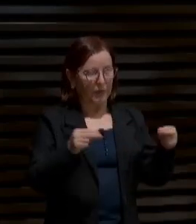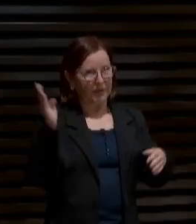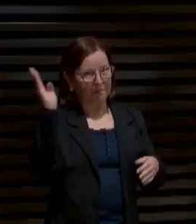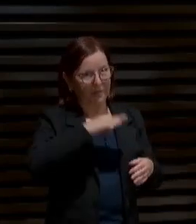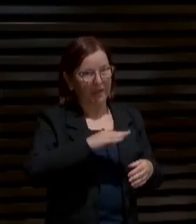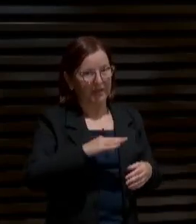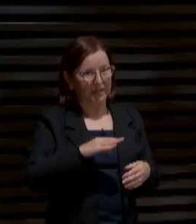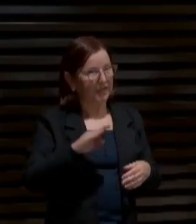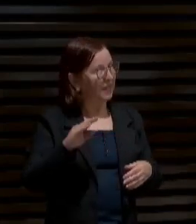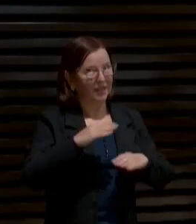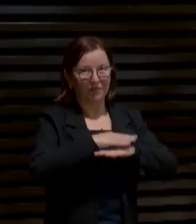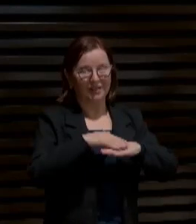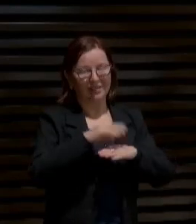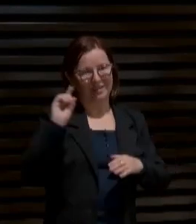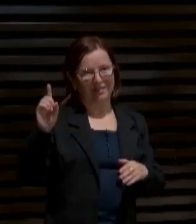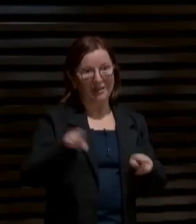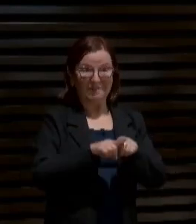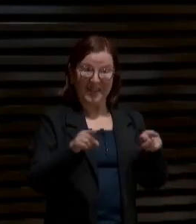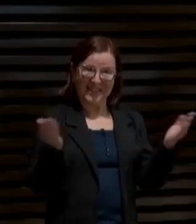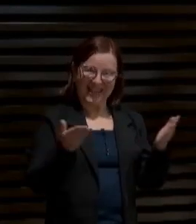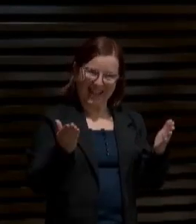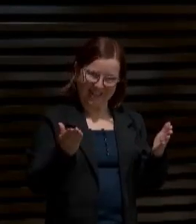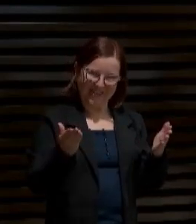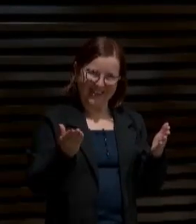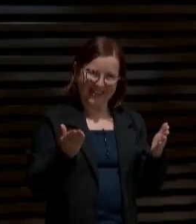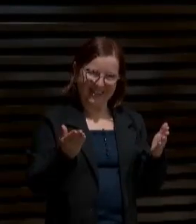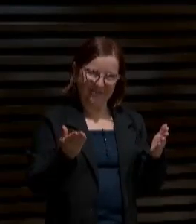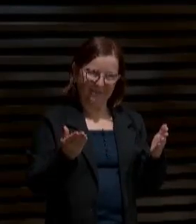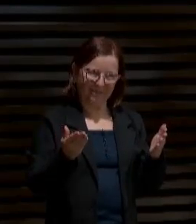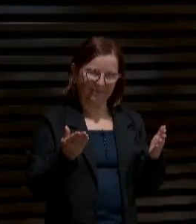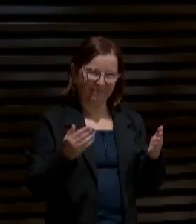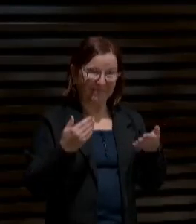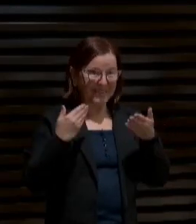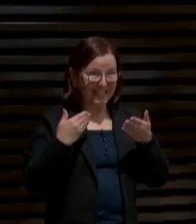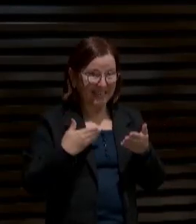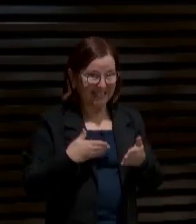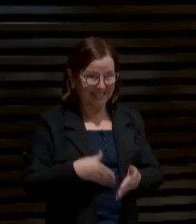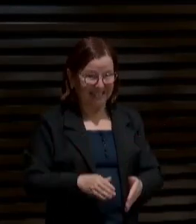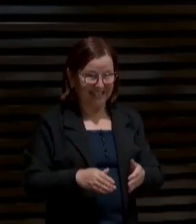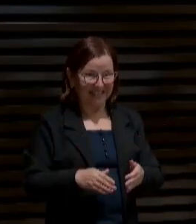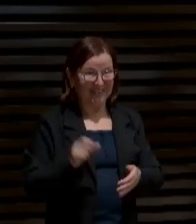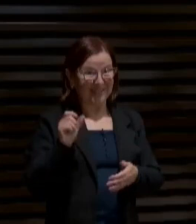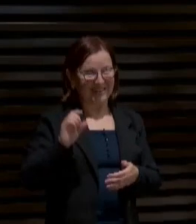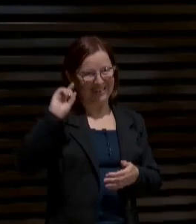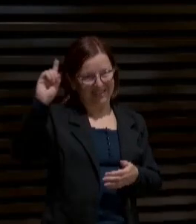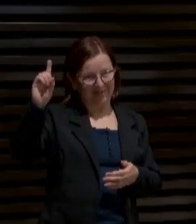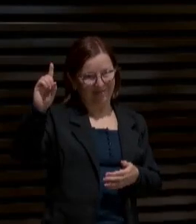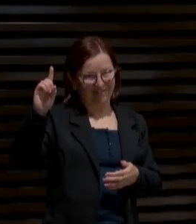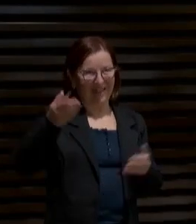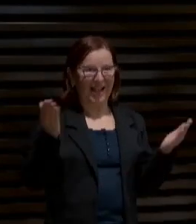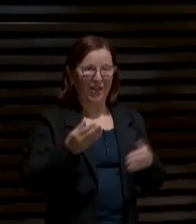a Deus mas agora gerados da semente incorruptível nós vamos andar em o a